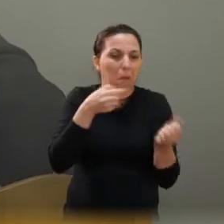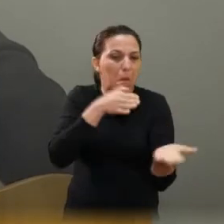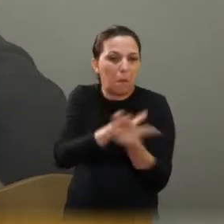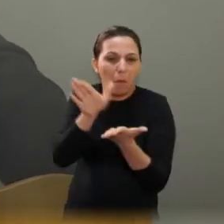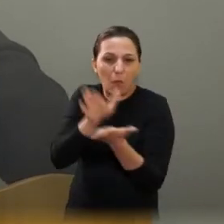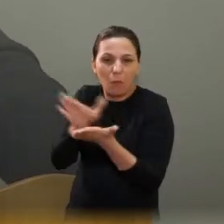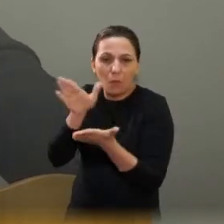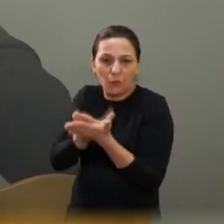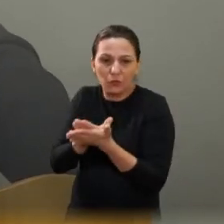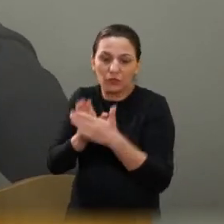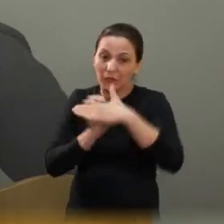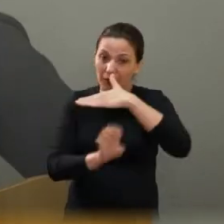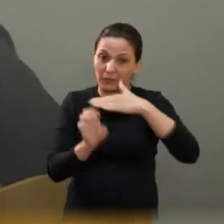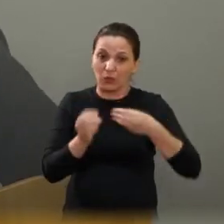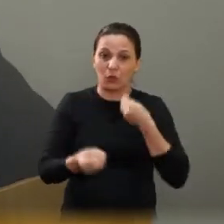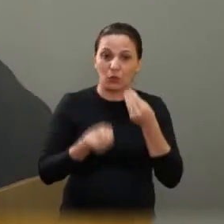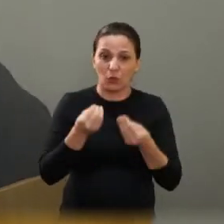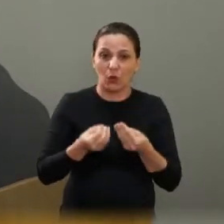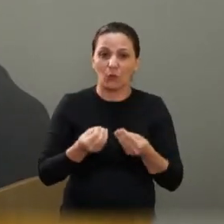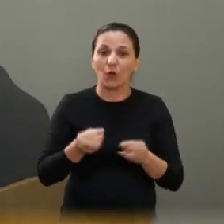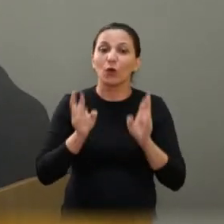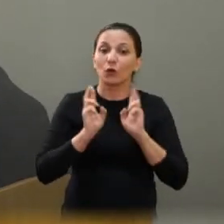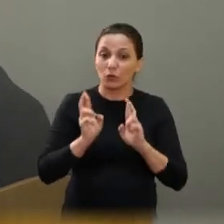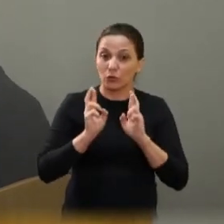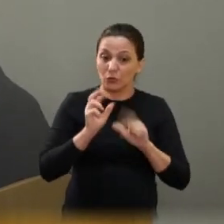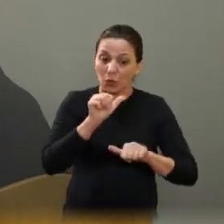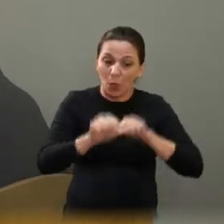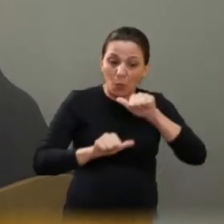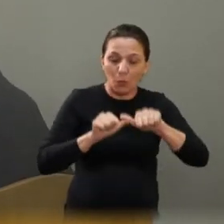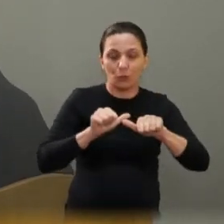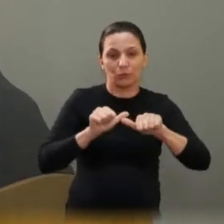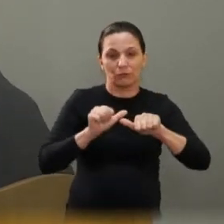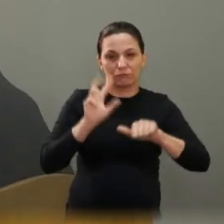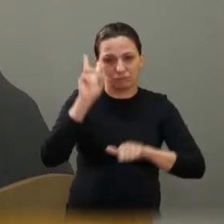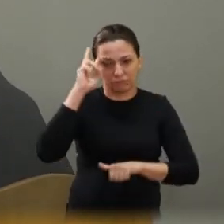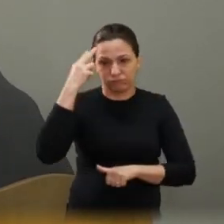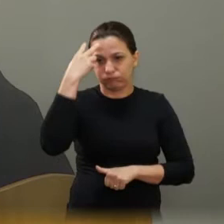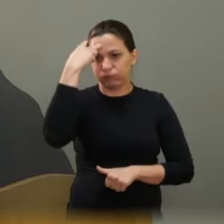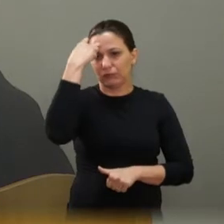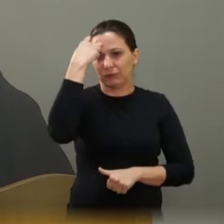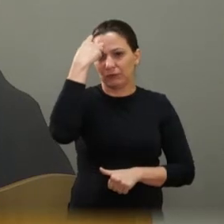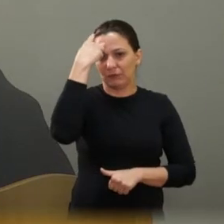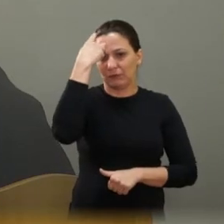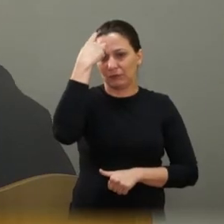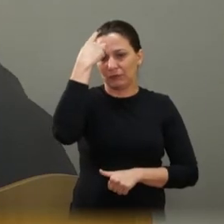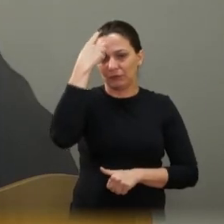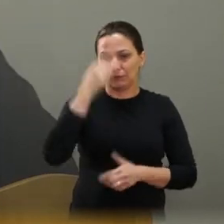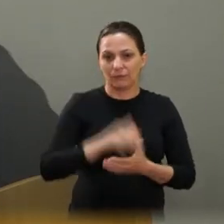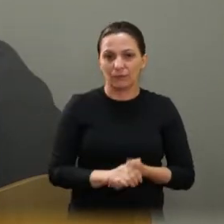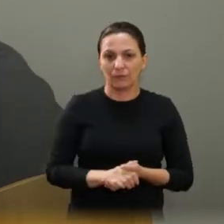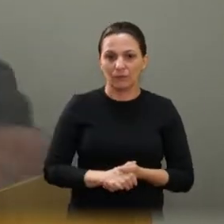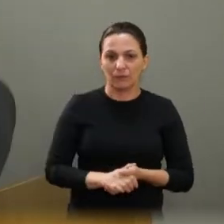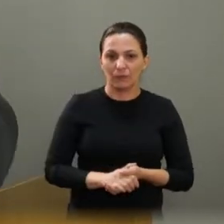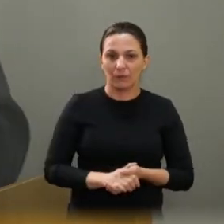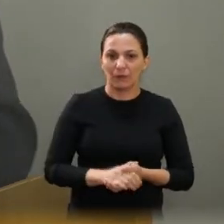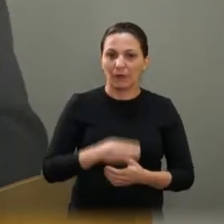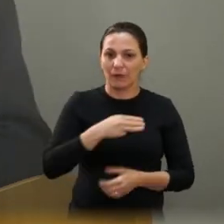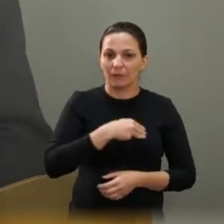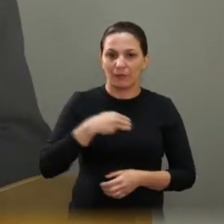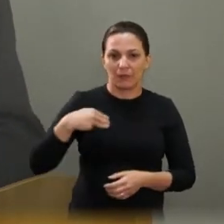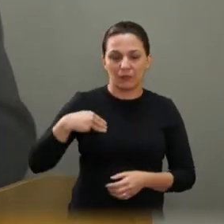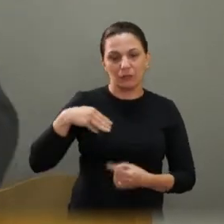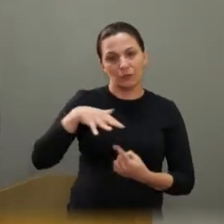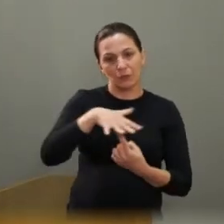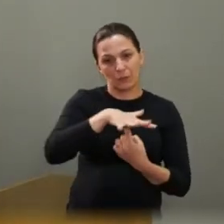concertar surpresa sobreviverem tomara que ele não mude esse pensamento e Até o Ministro do meio